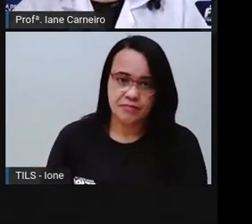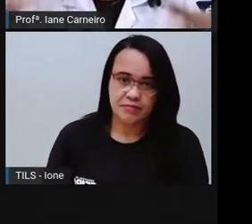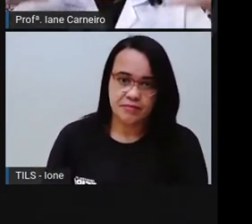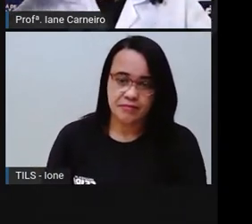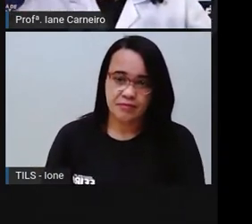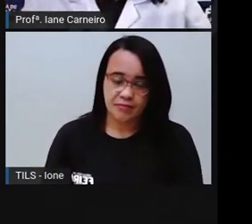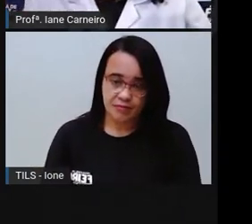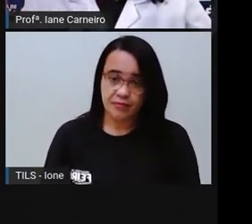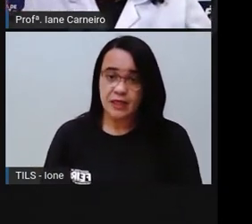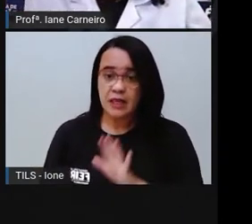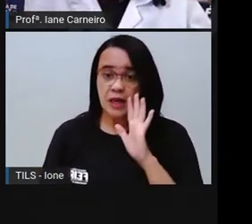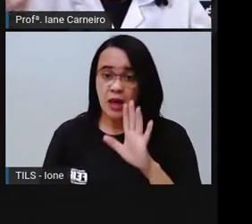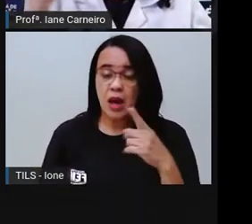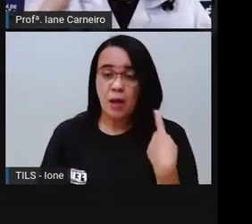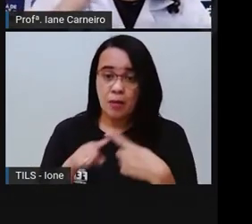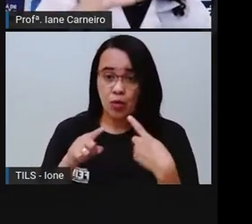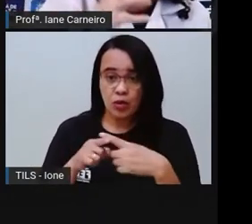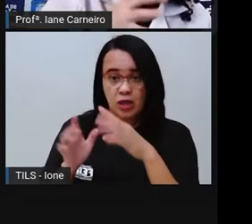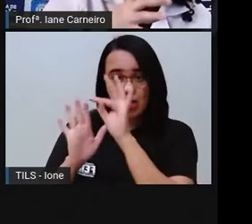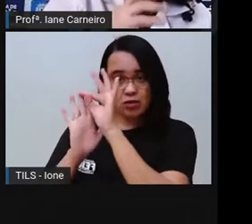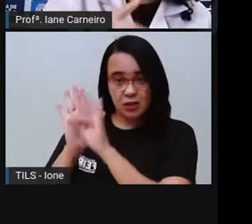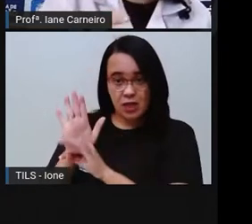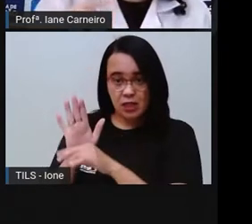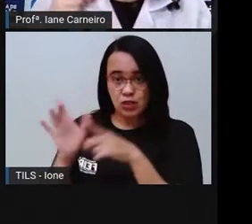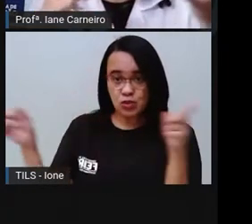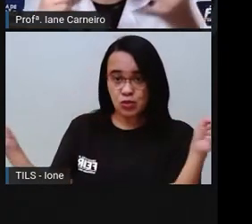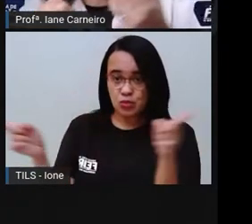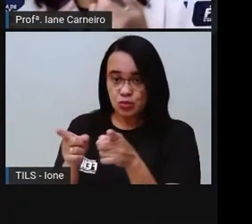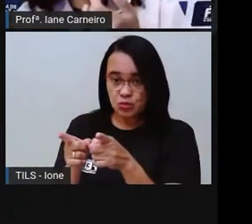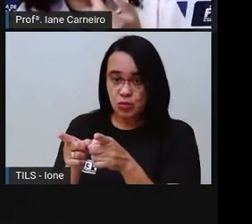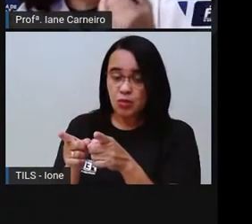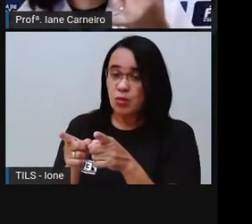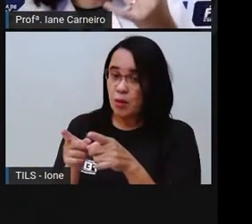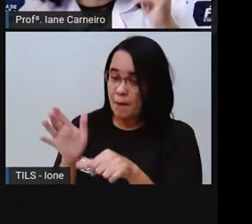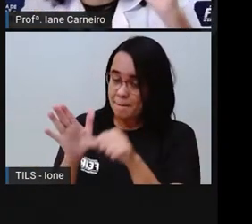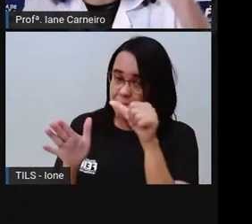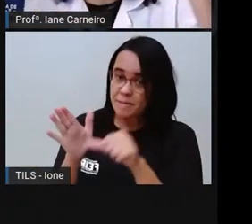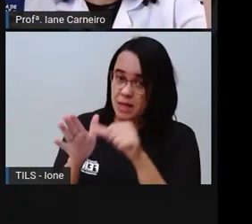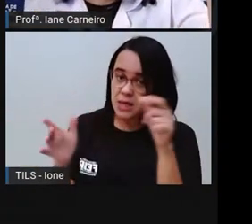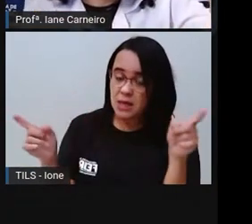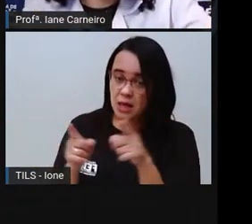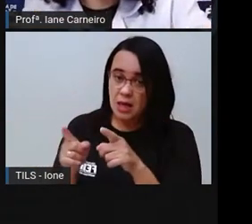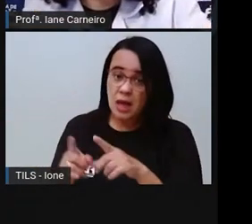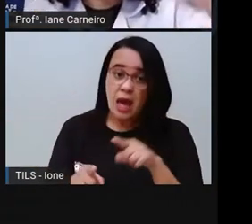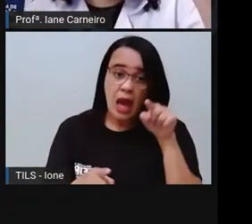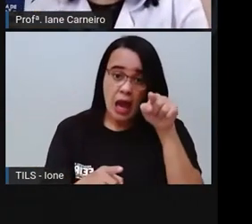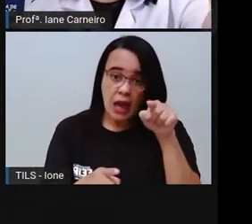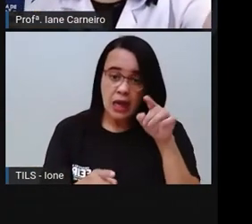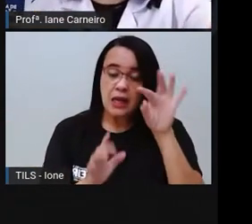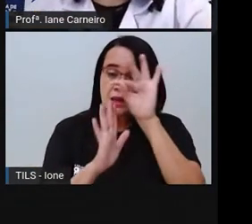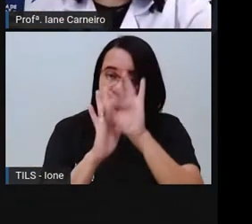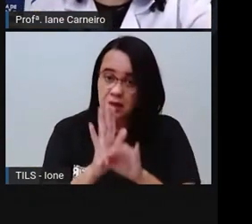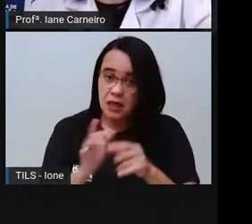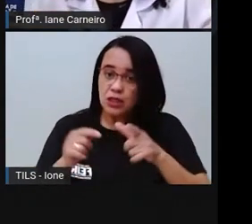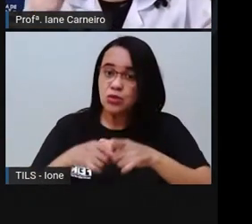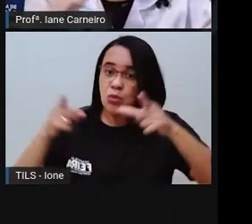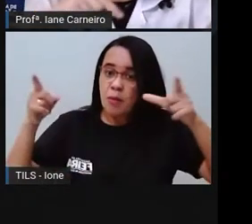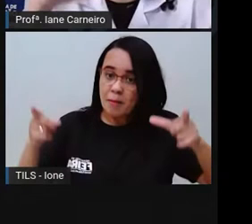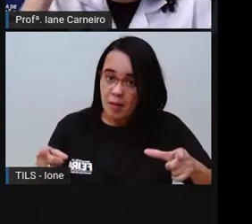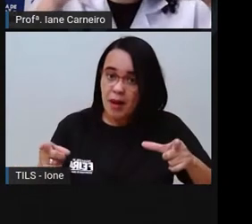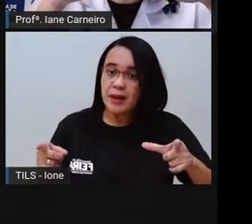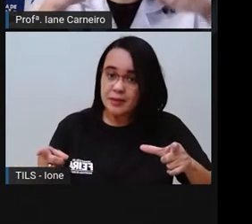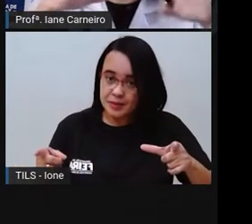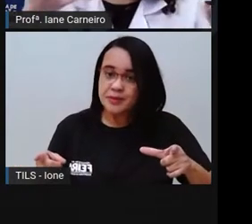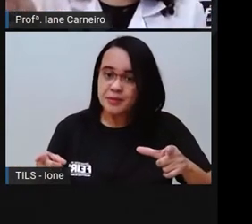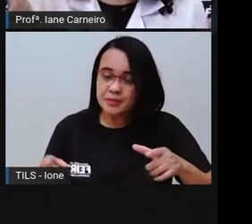ela é maior né a outra terminou a outra falava de escada né que tá alcançar o gato que tava no telhado